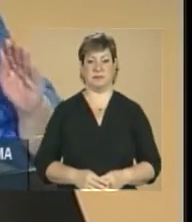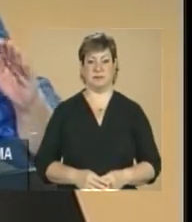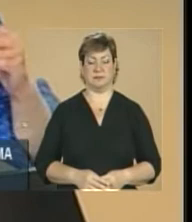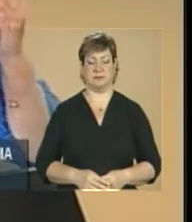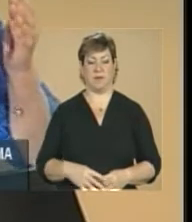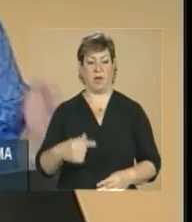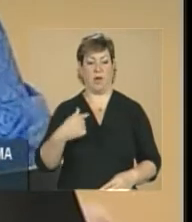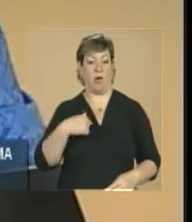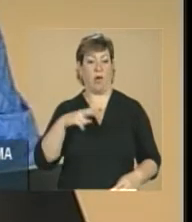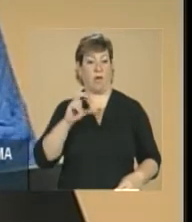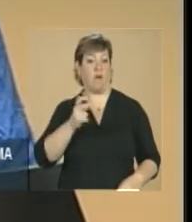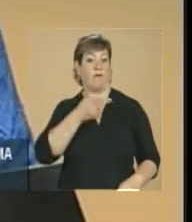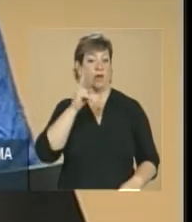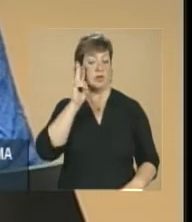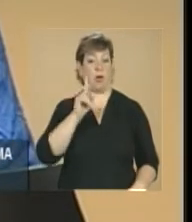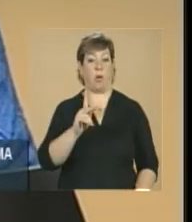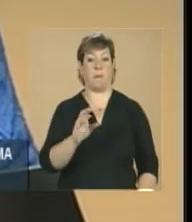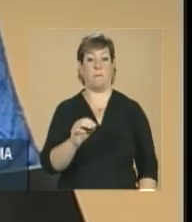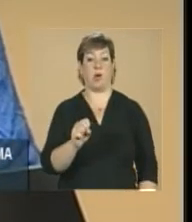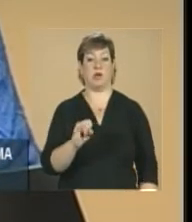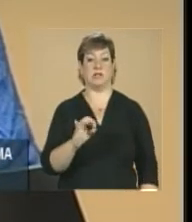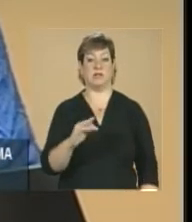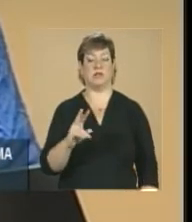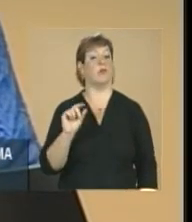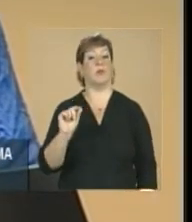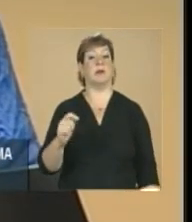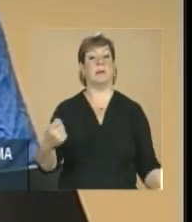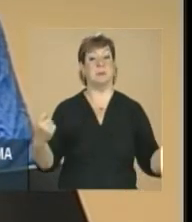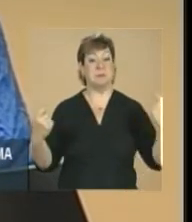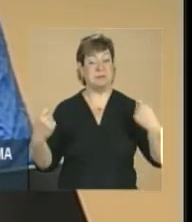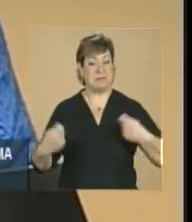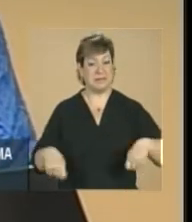Eu vou falar no positivo. Na necessidade de nós